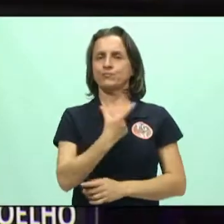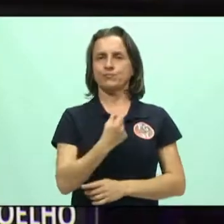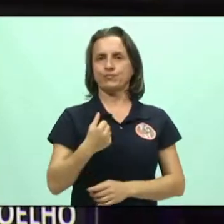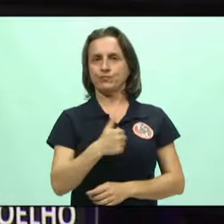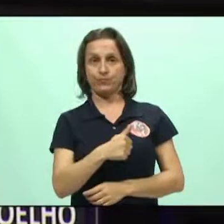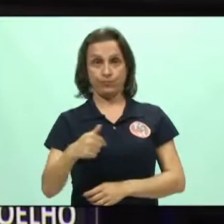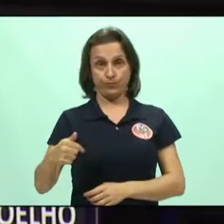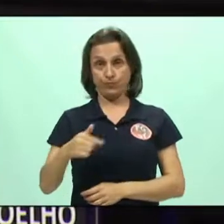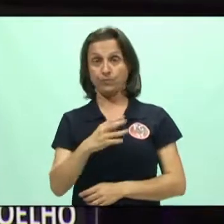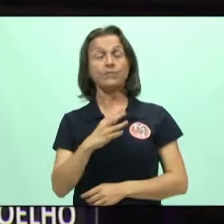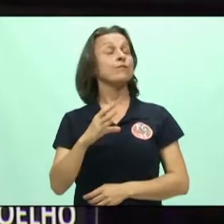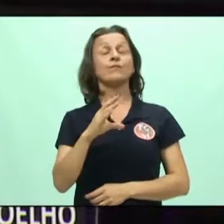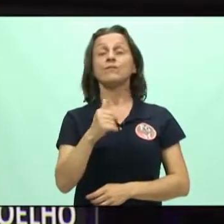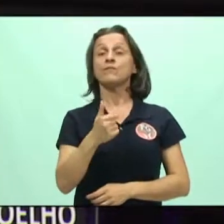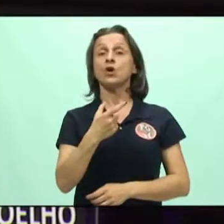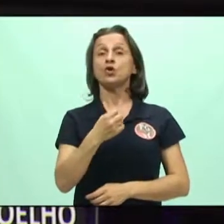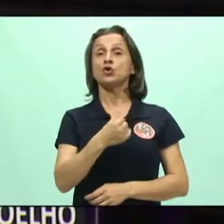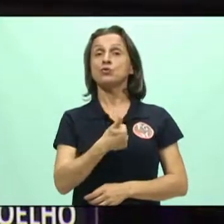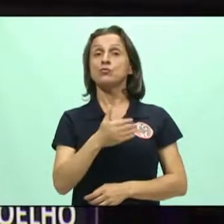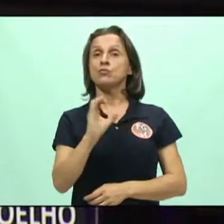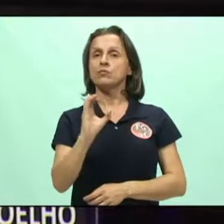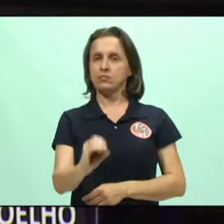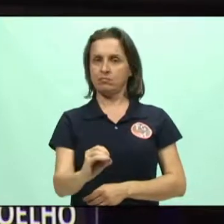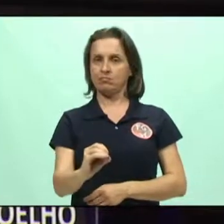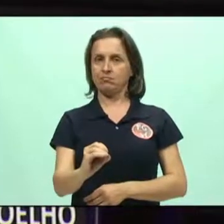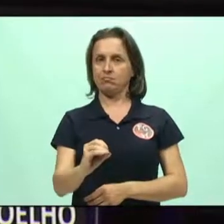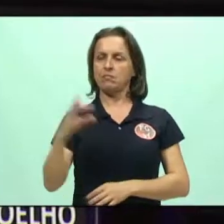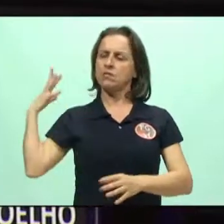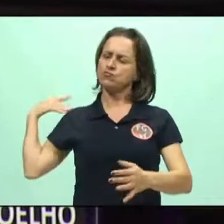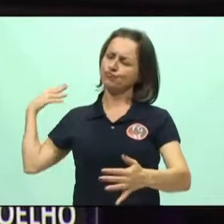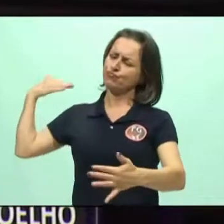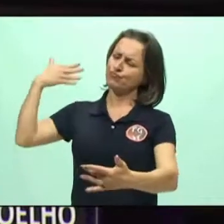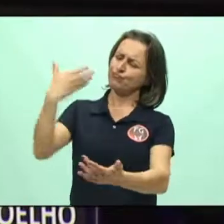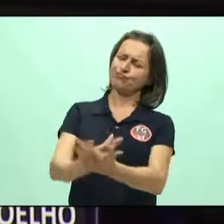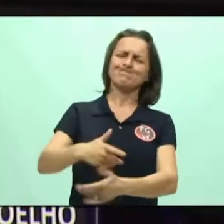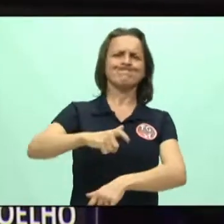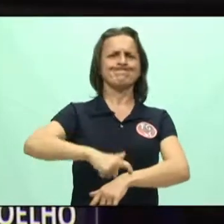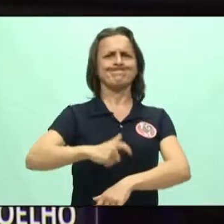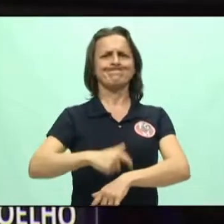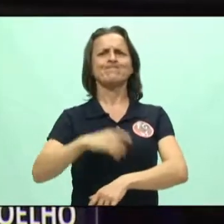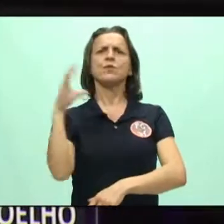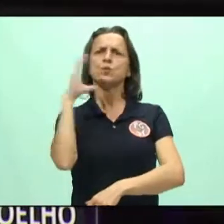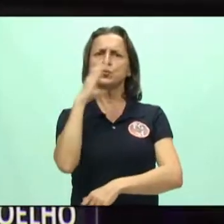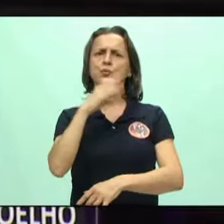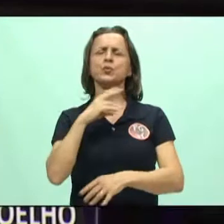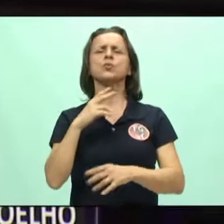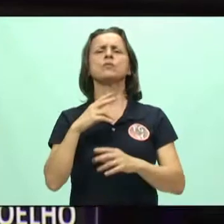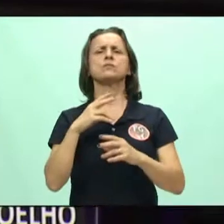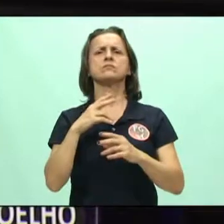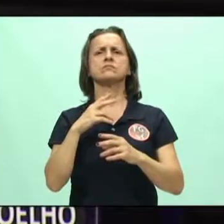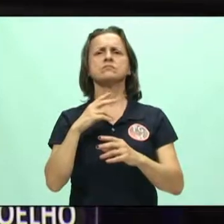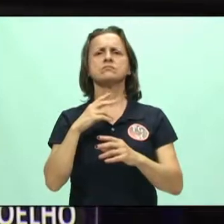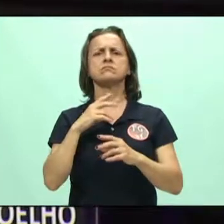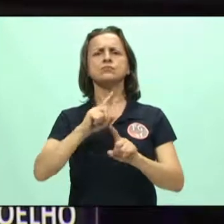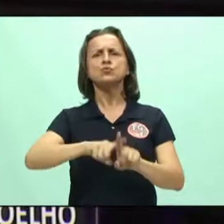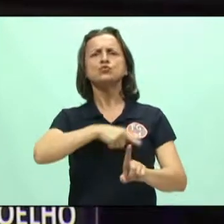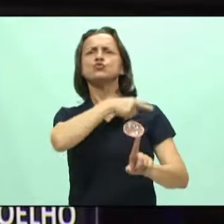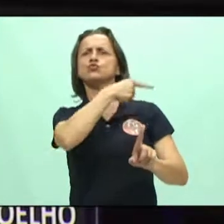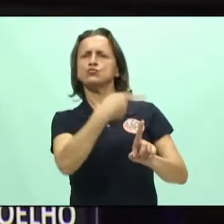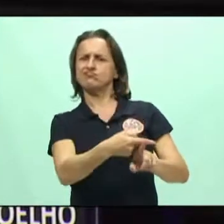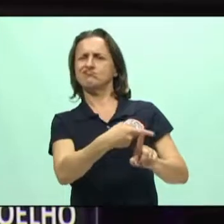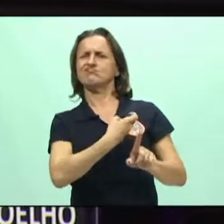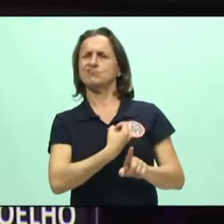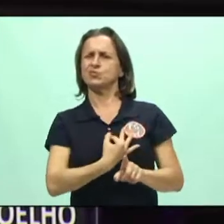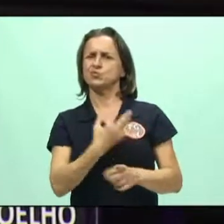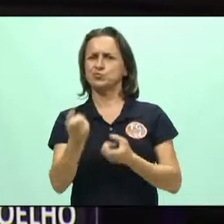e lá para cá muito tempo se passou né Eu acho que até duplicou o número de carros do município Com certeza